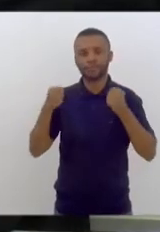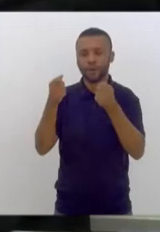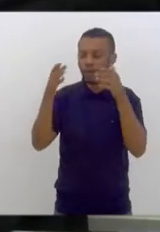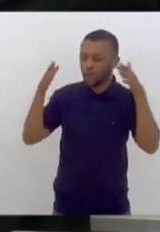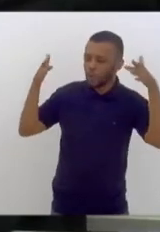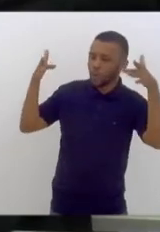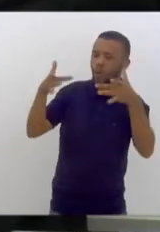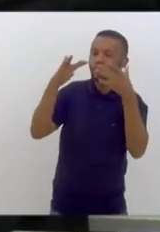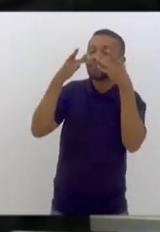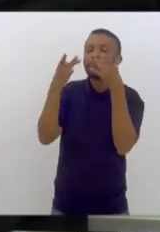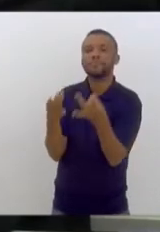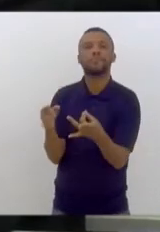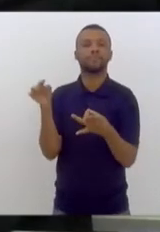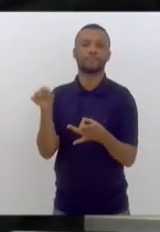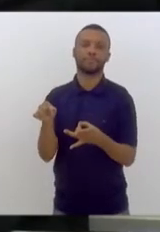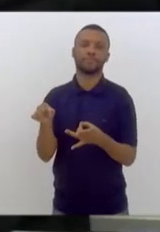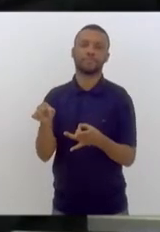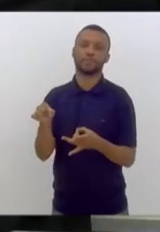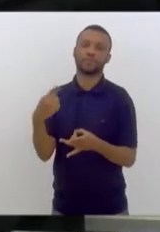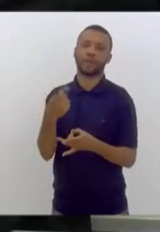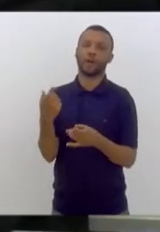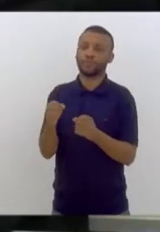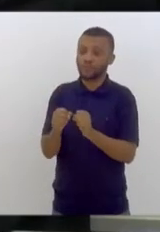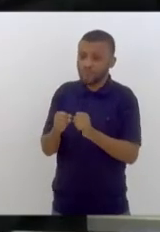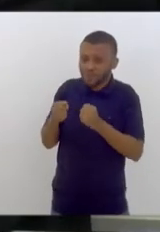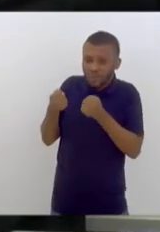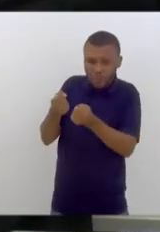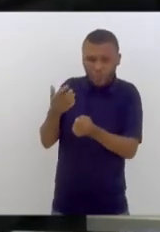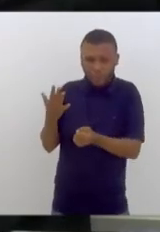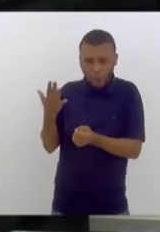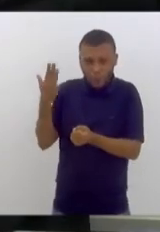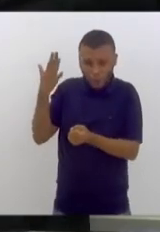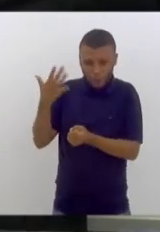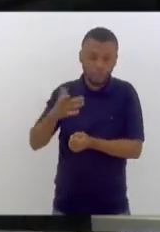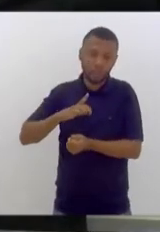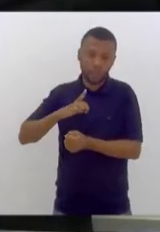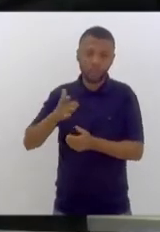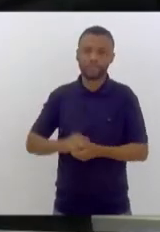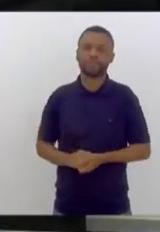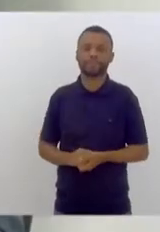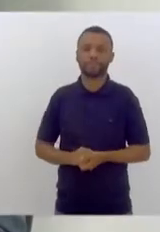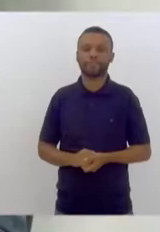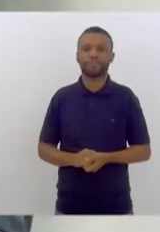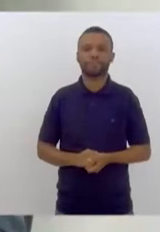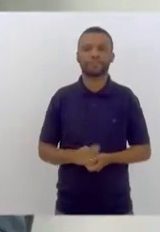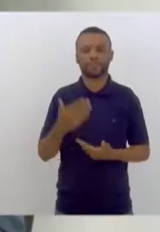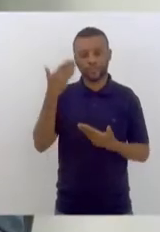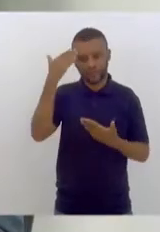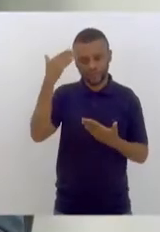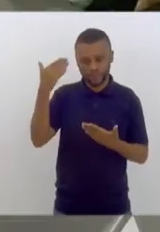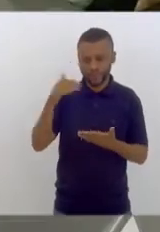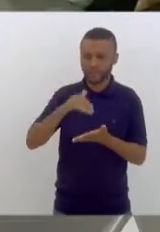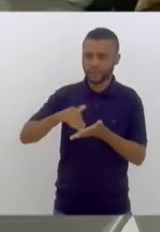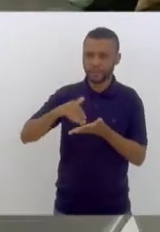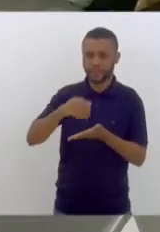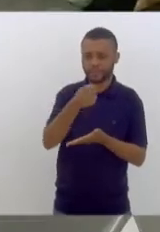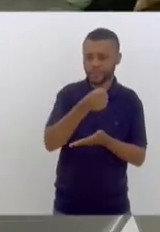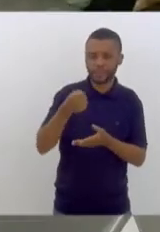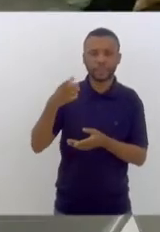afinco e não medirmos esforços. Obrigado, secretário. Deputado Valdeck. Apenas, eu